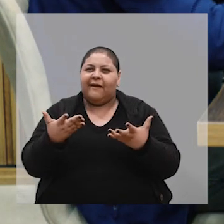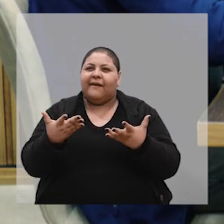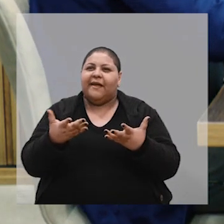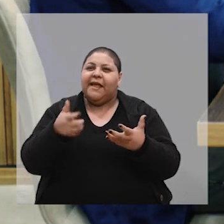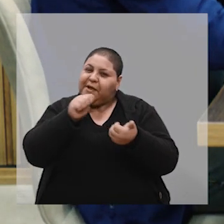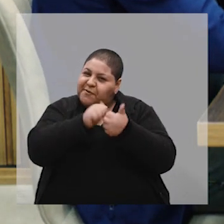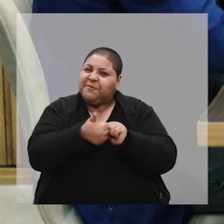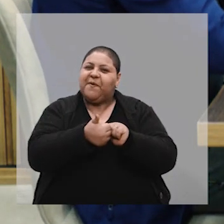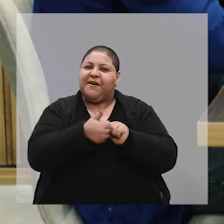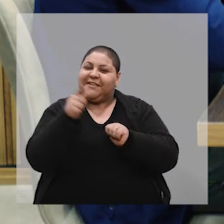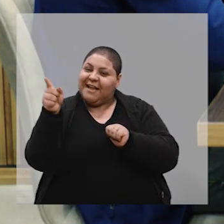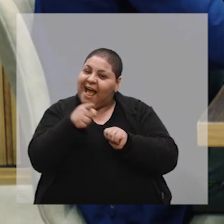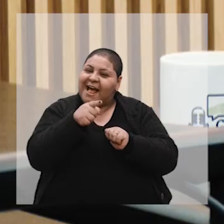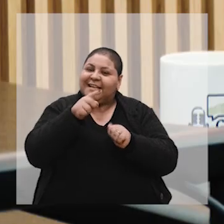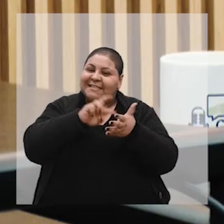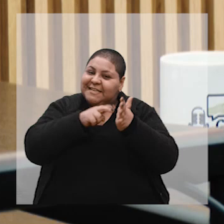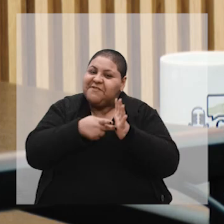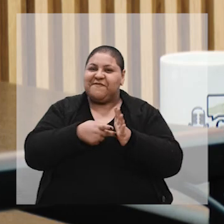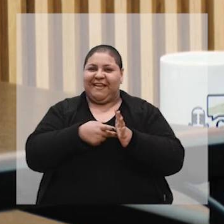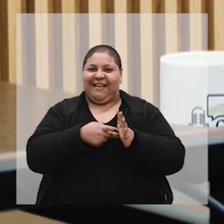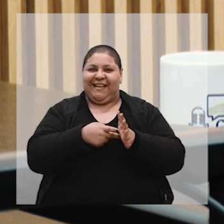que se torna o esporte, sabe?